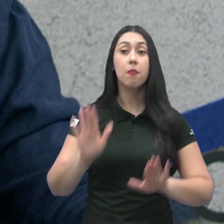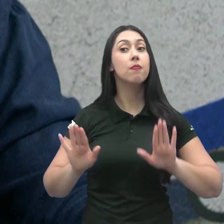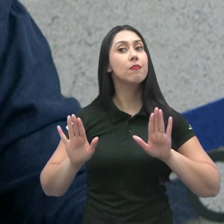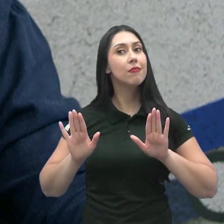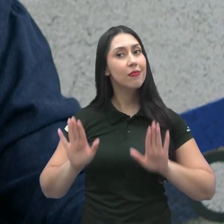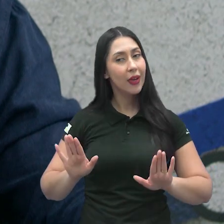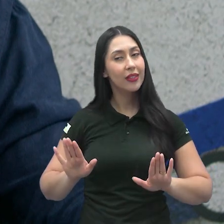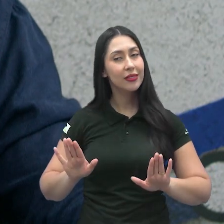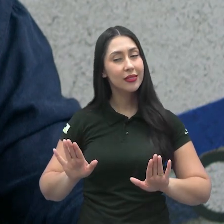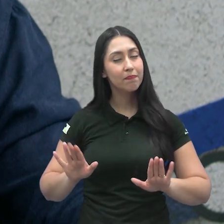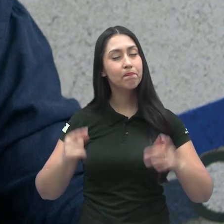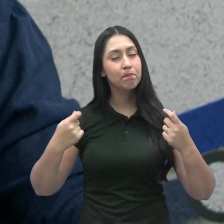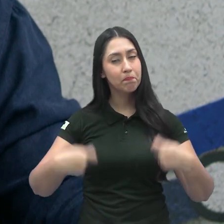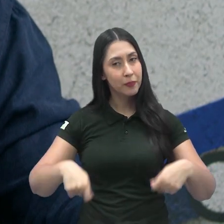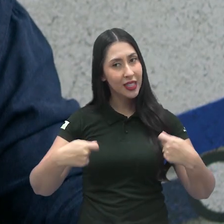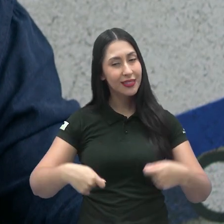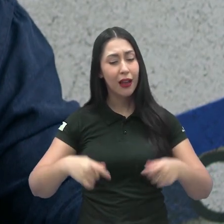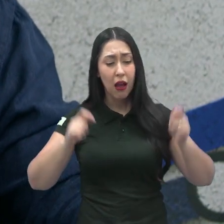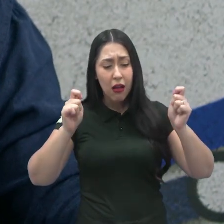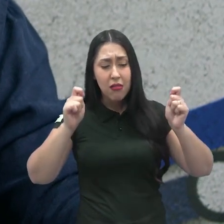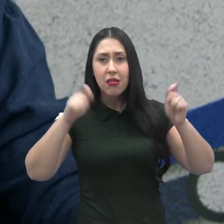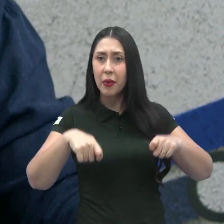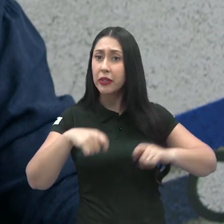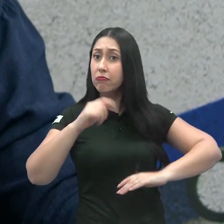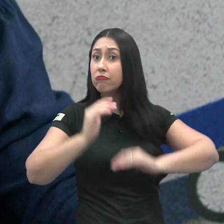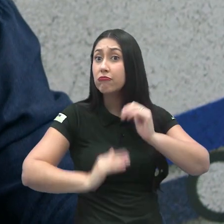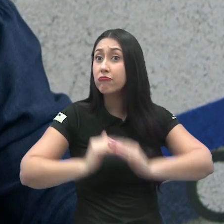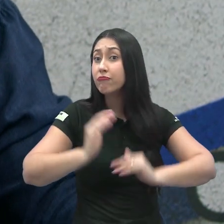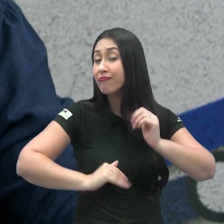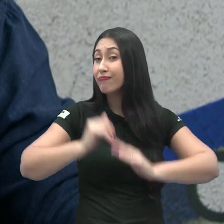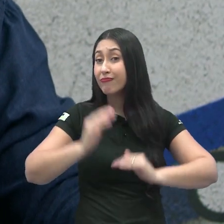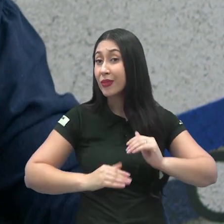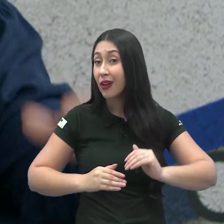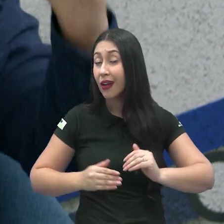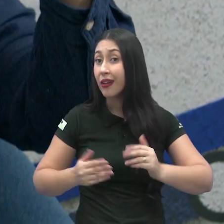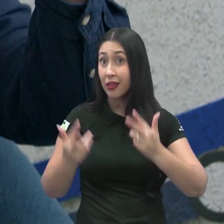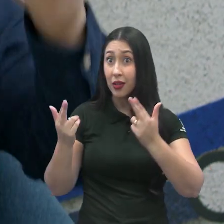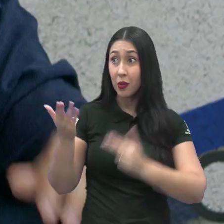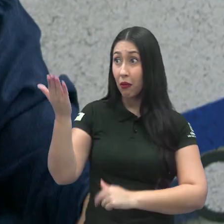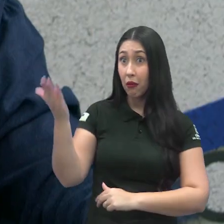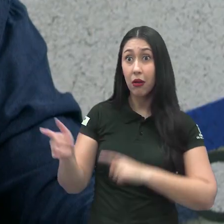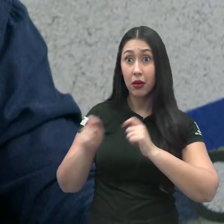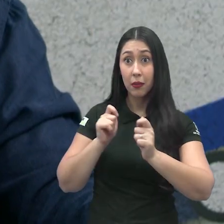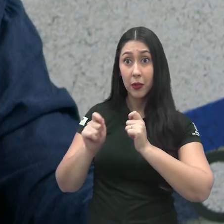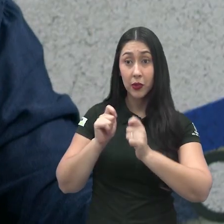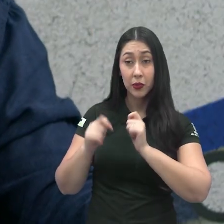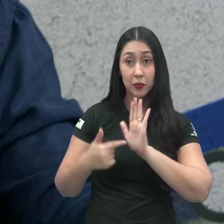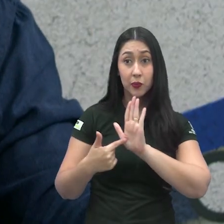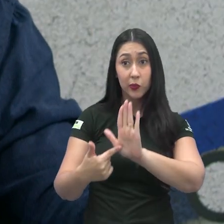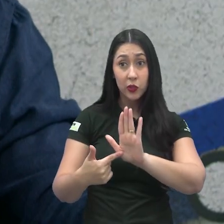uma coisa é a carga teórica muito grande, outra coisa é você ter a capacidade de aplicar isso em situações de mercado, como vimos aí na